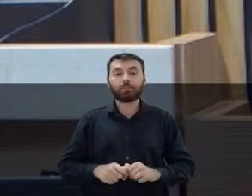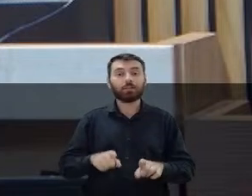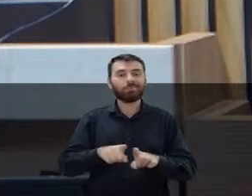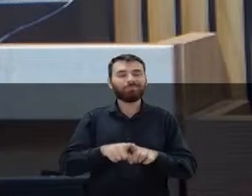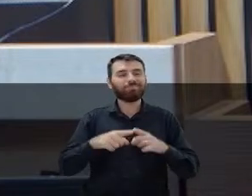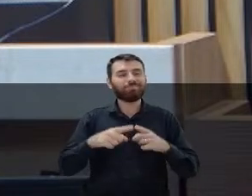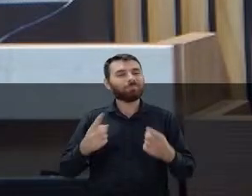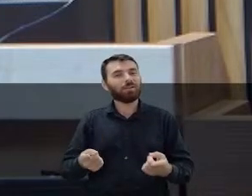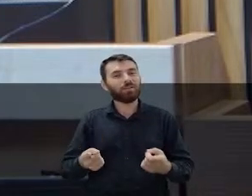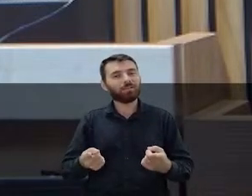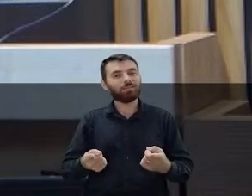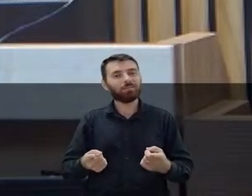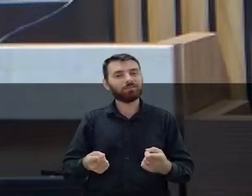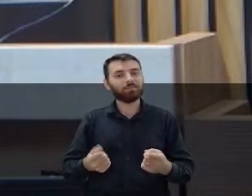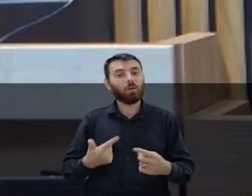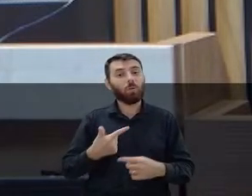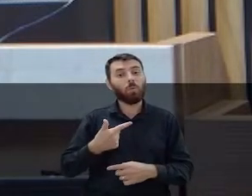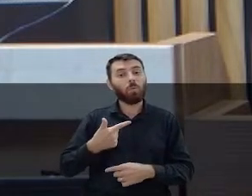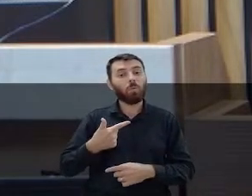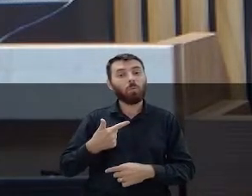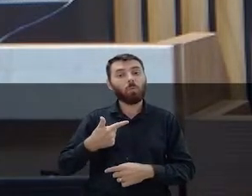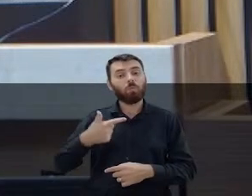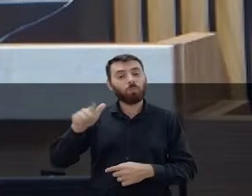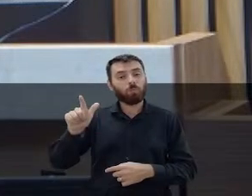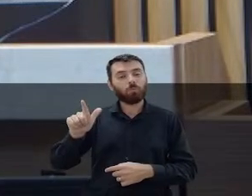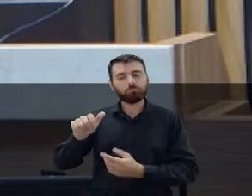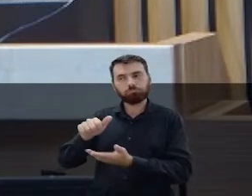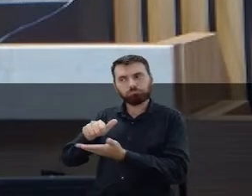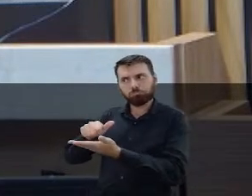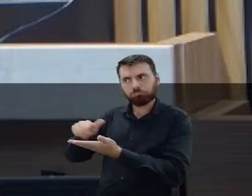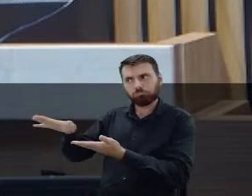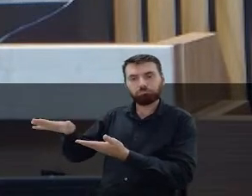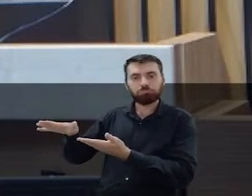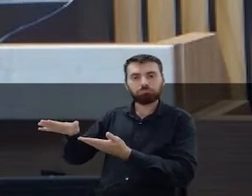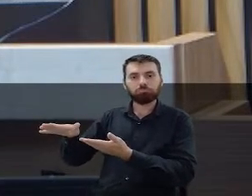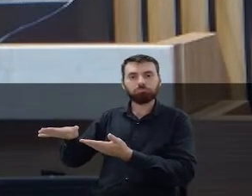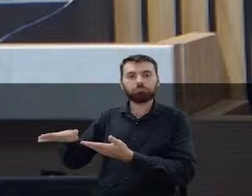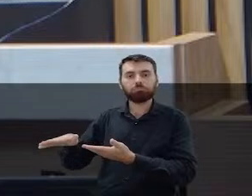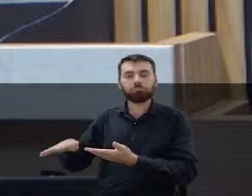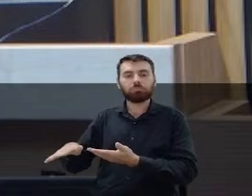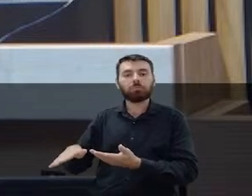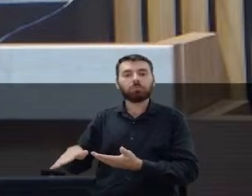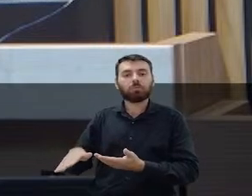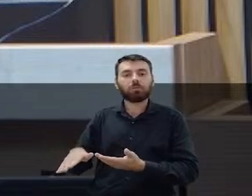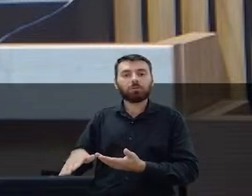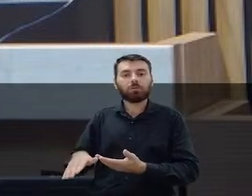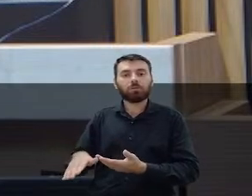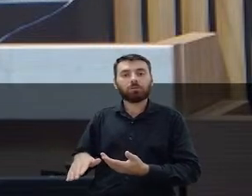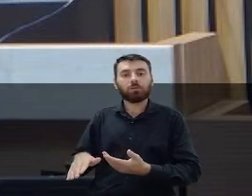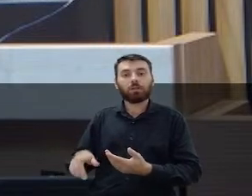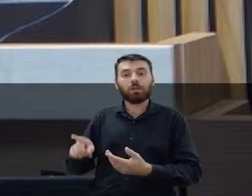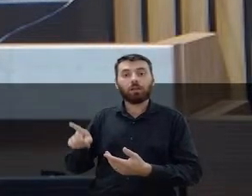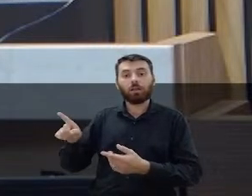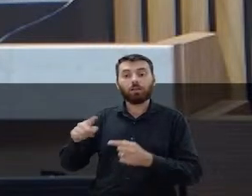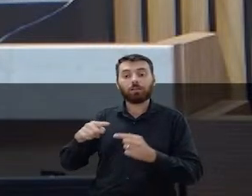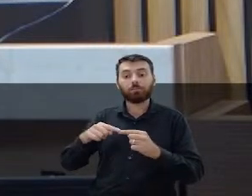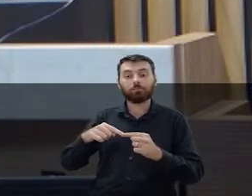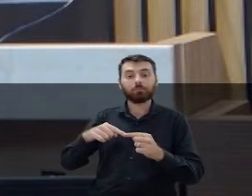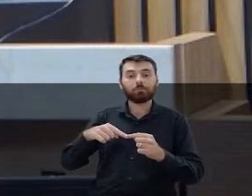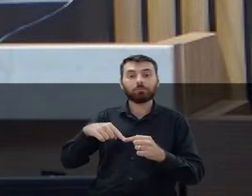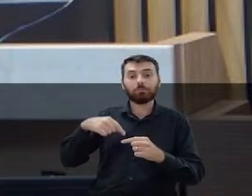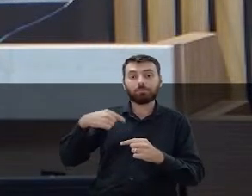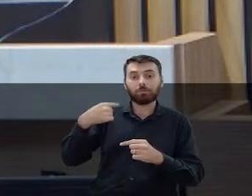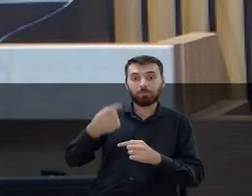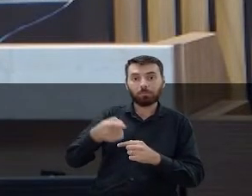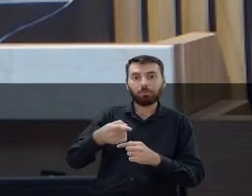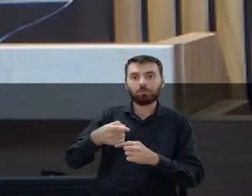válido o despedimento do emprego após ela pedir demissão, nem com justa